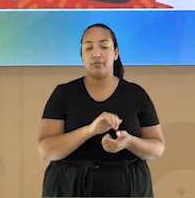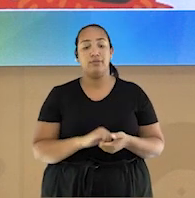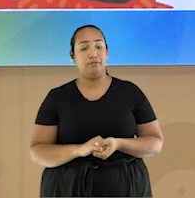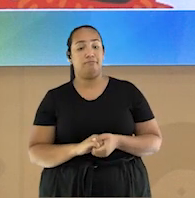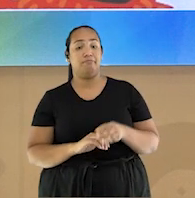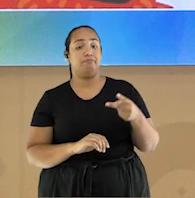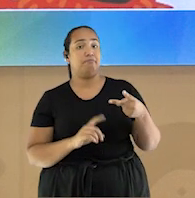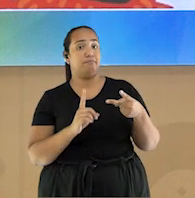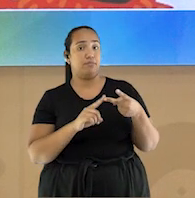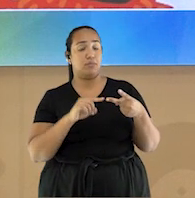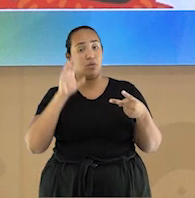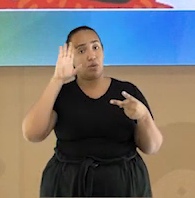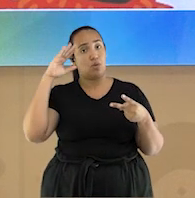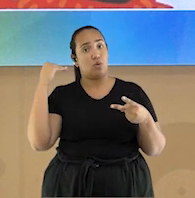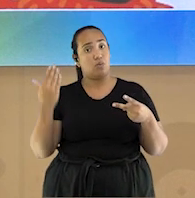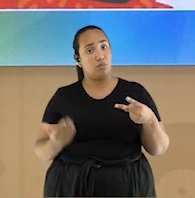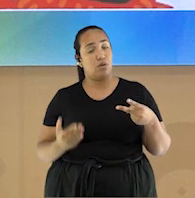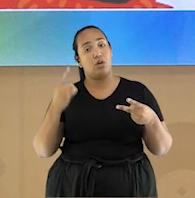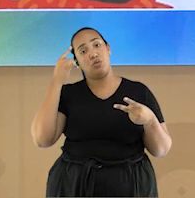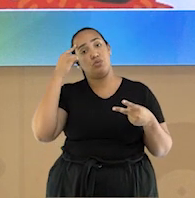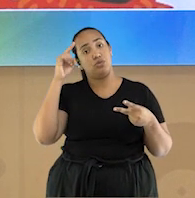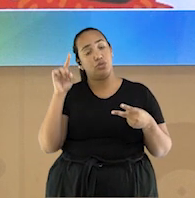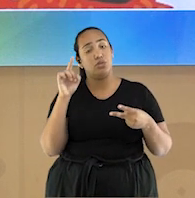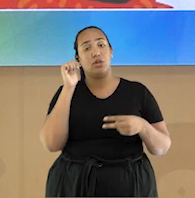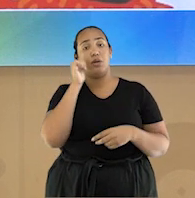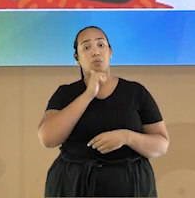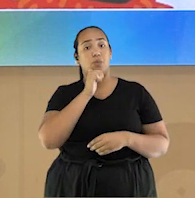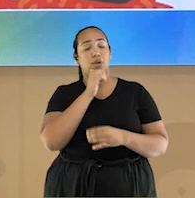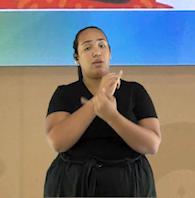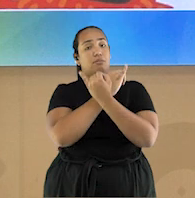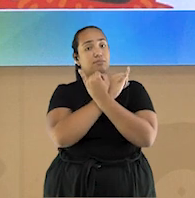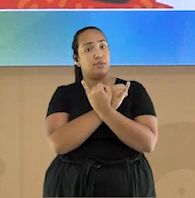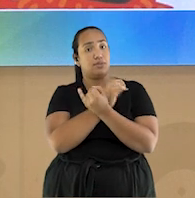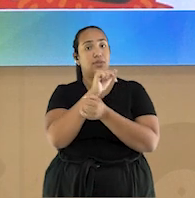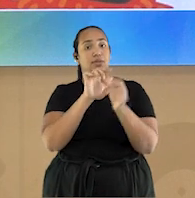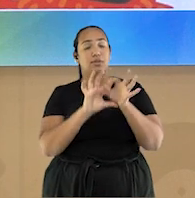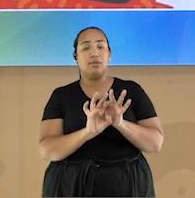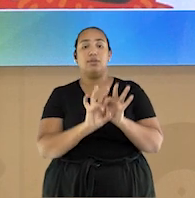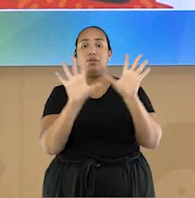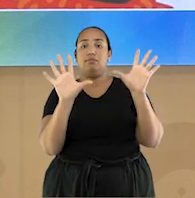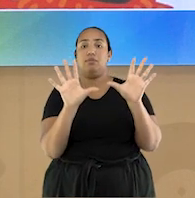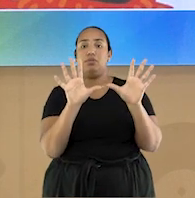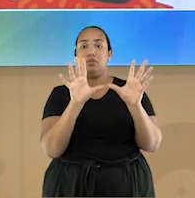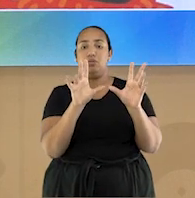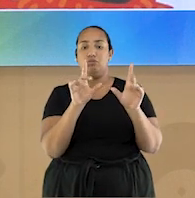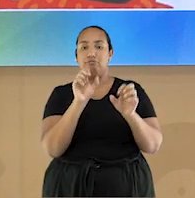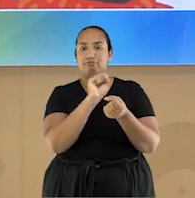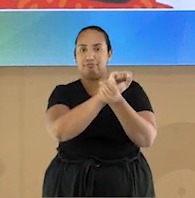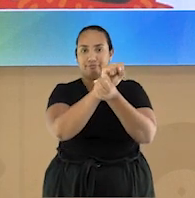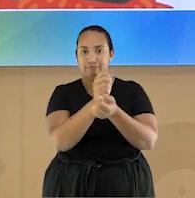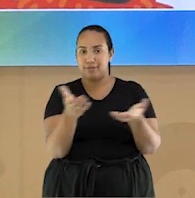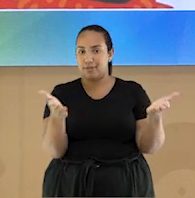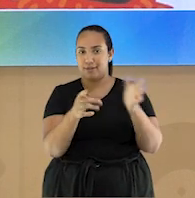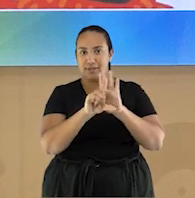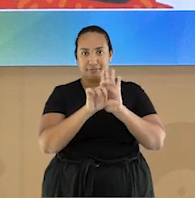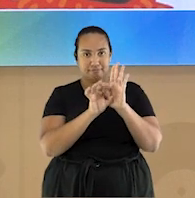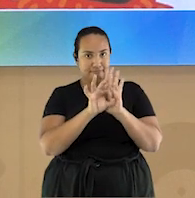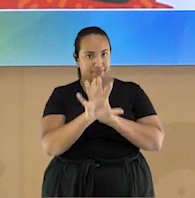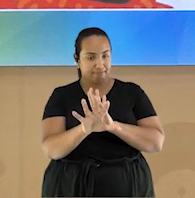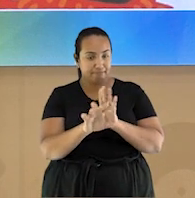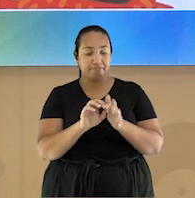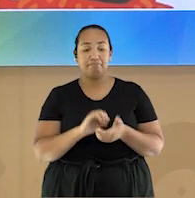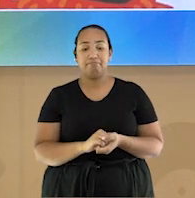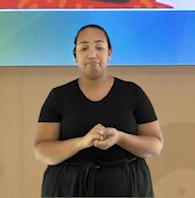B. Em homenagem à data em que a princesa Isabel libertou os negros e aboliu a escravidão. Opção